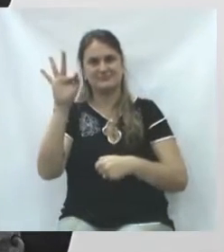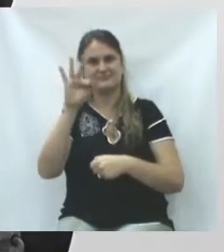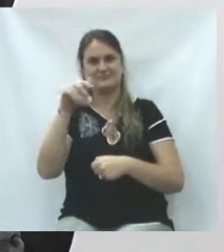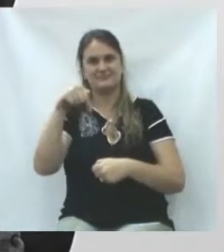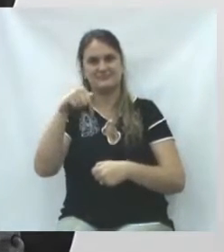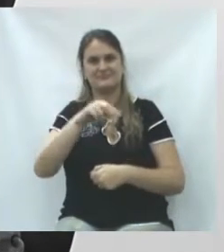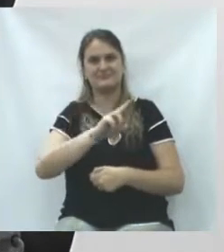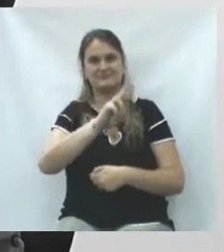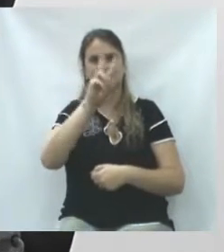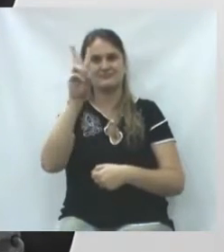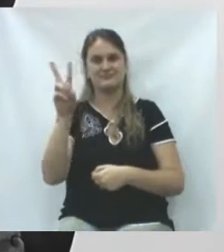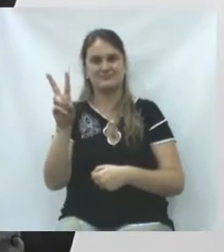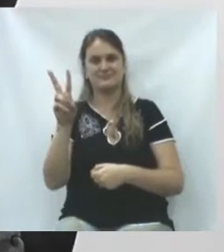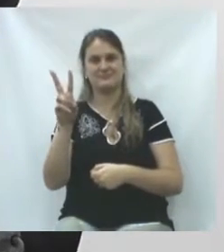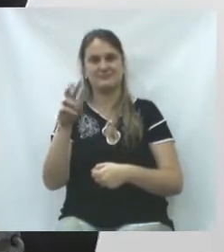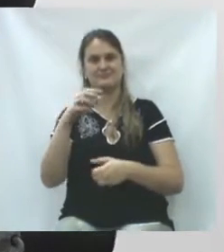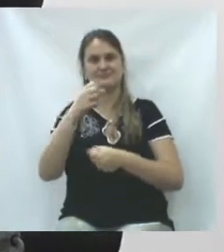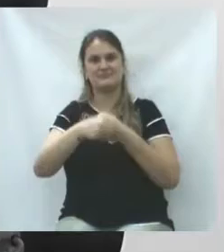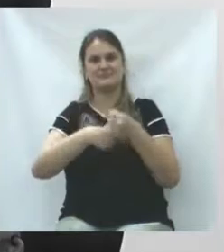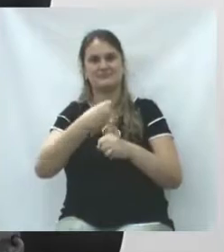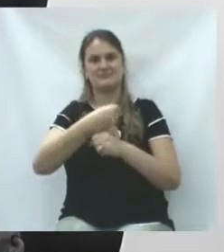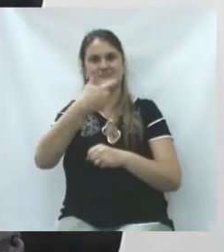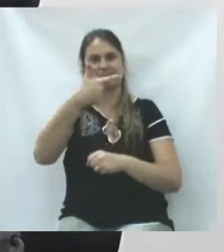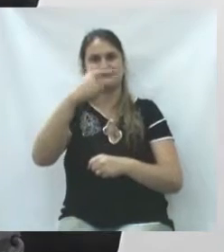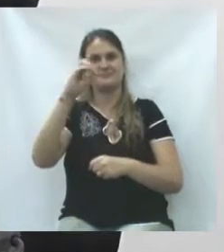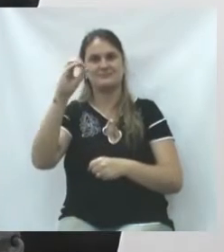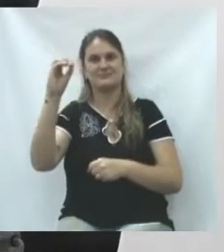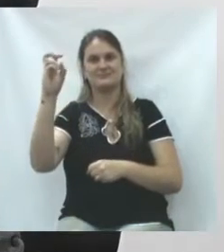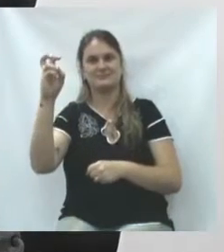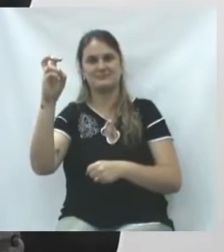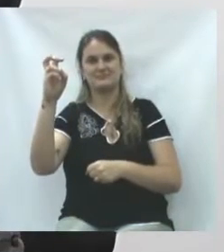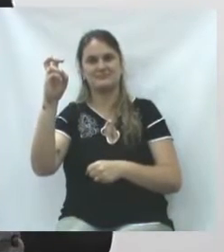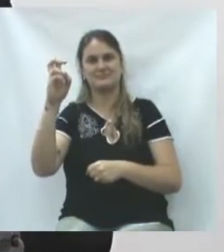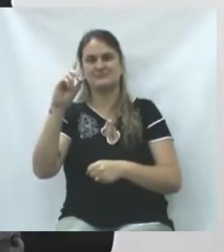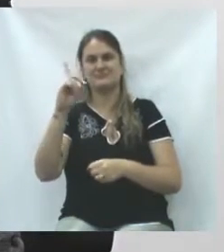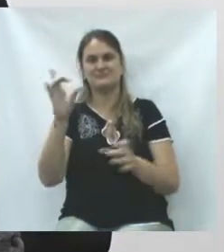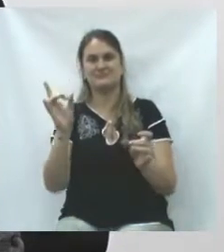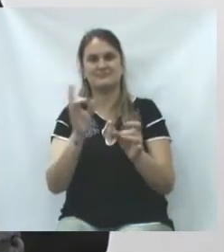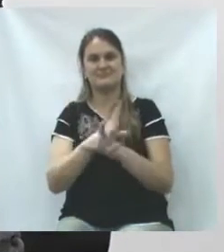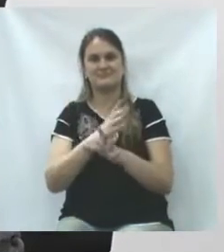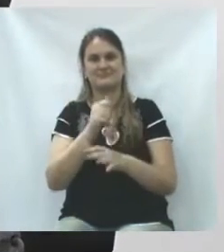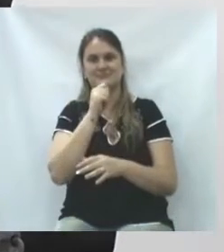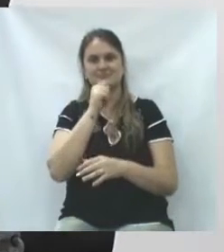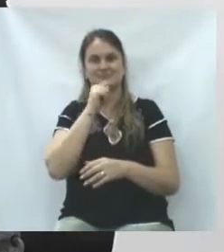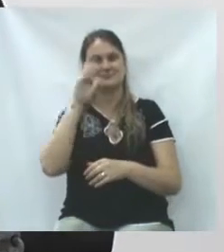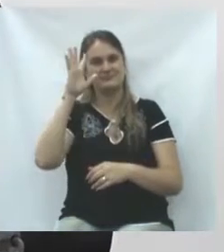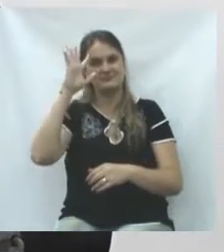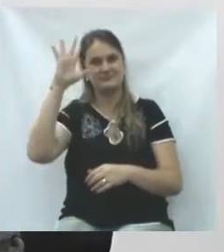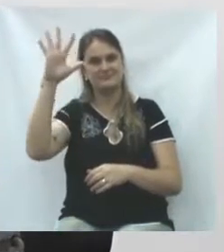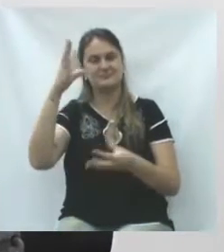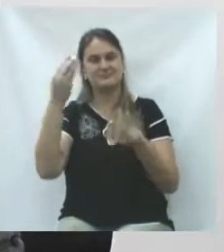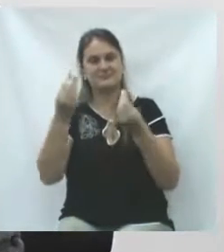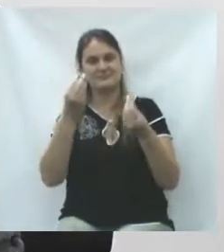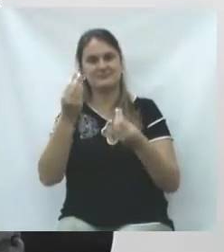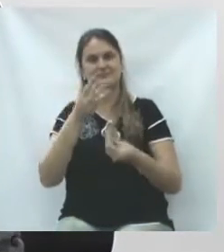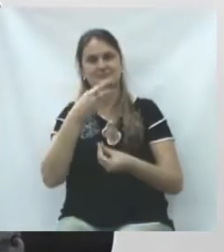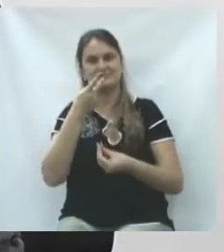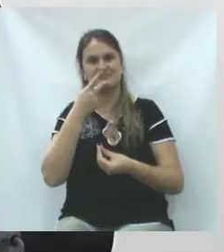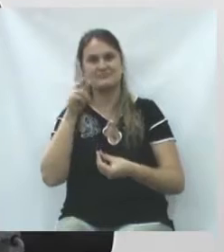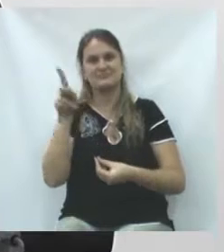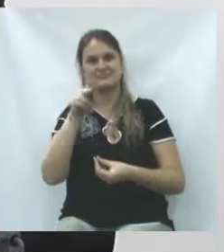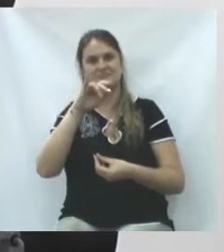formado em 2005. Não esgotou ainda o sonho. Como diz o professor Jair, eu estou